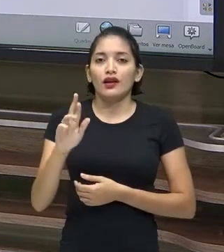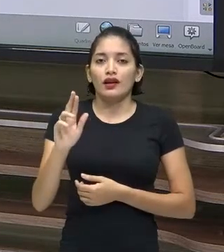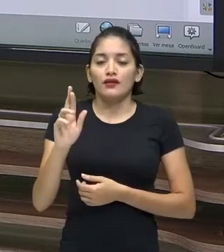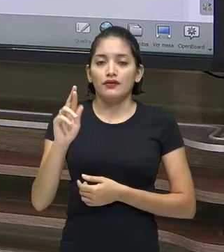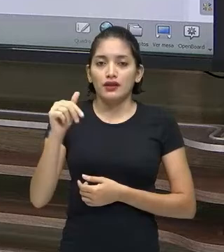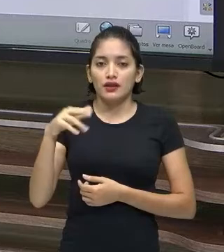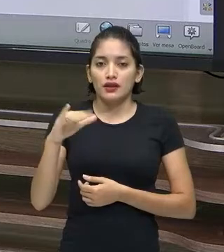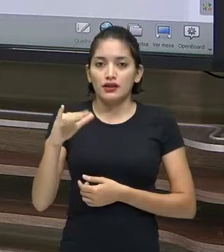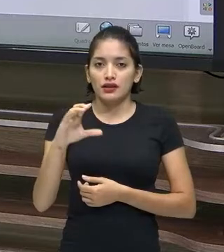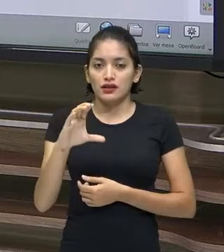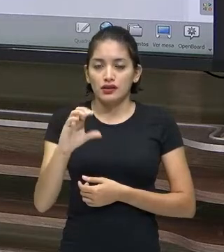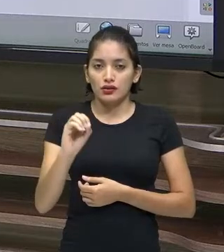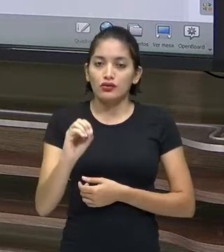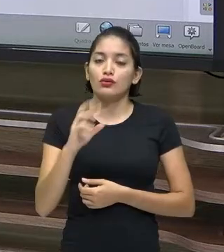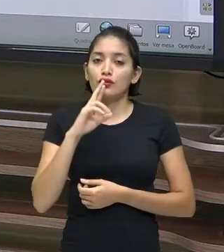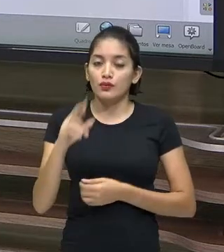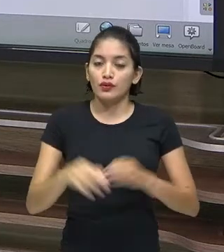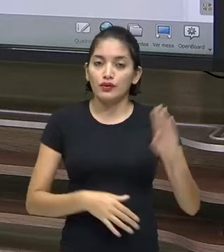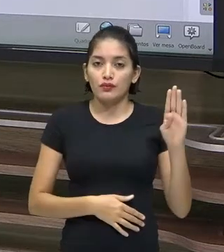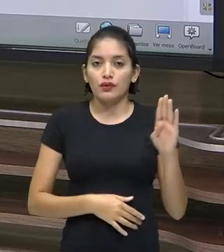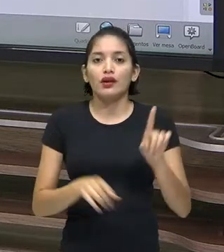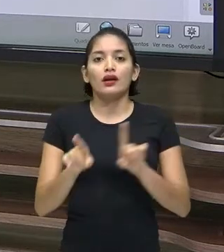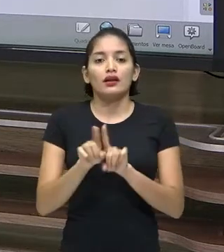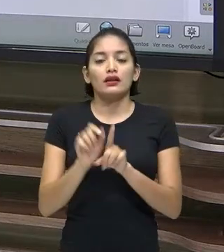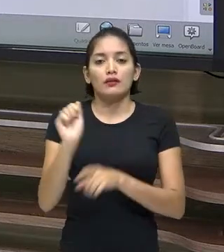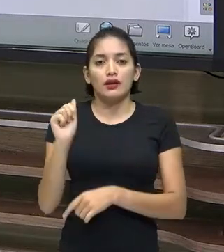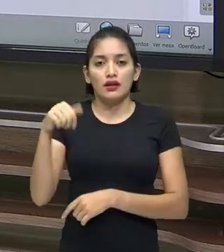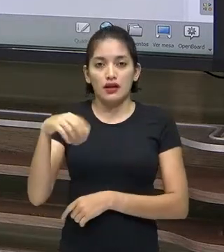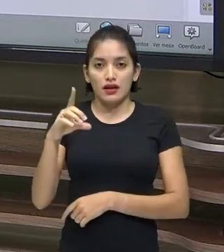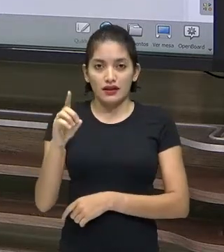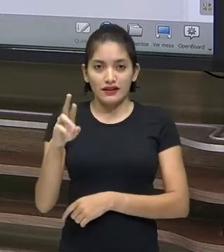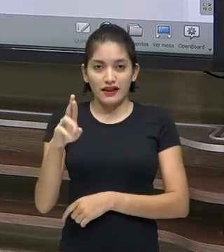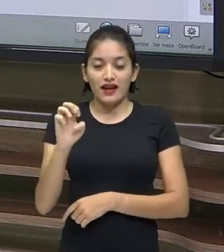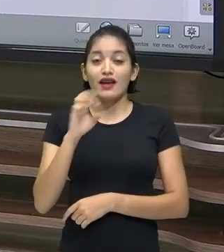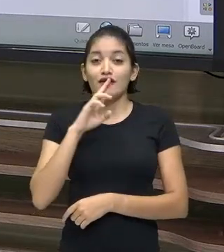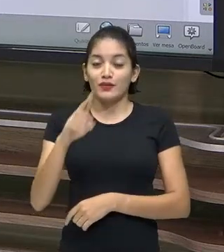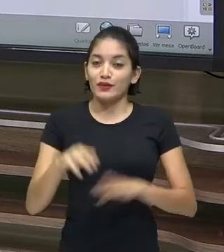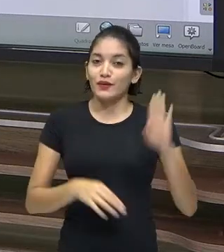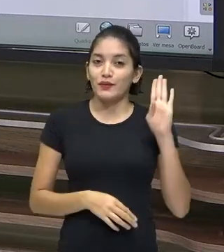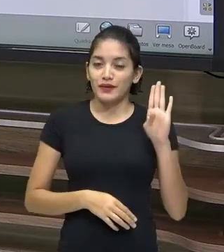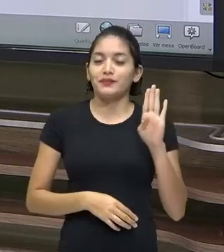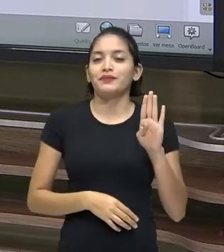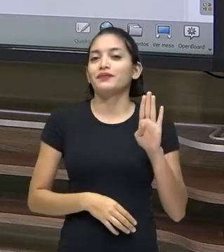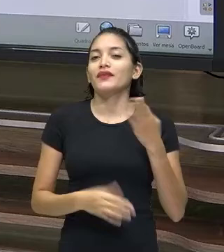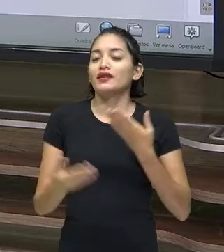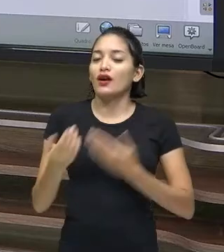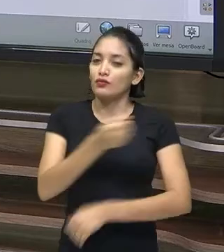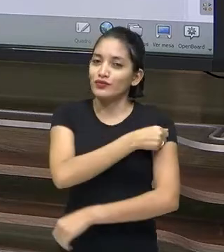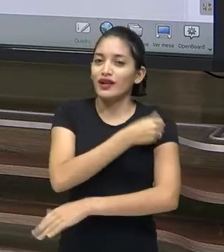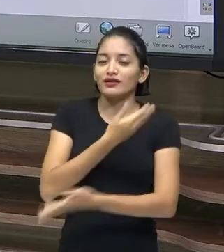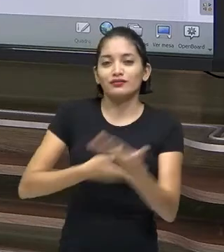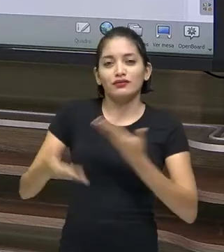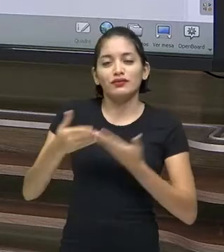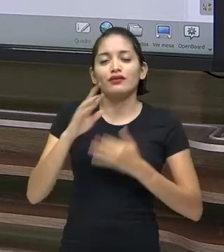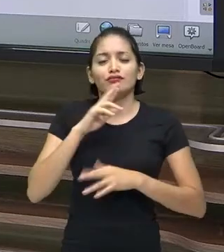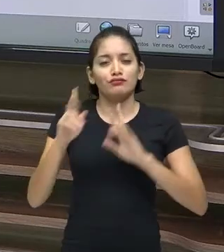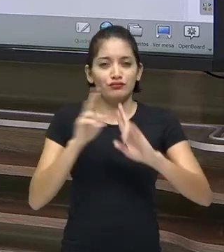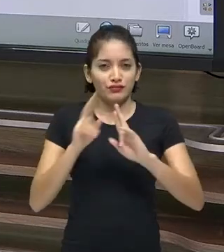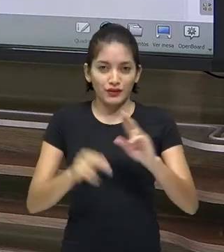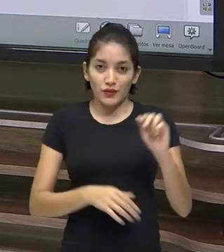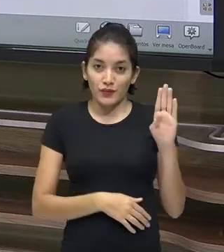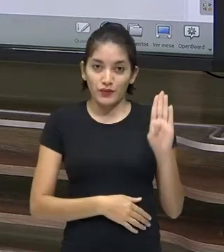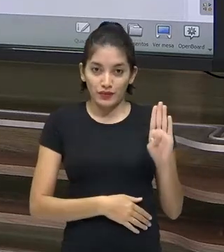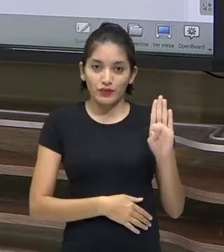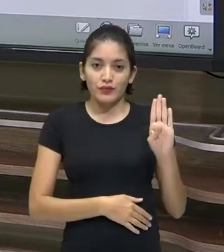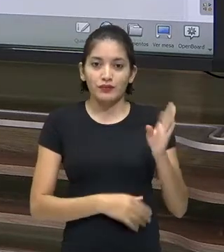a letra B, André respondeu a letra B. Então, os nossos alunos aqui que participaram responderam a alternativa B, o